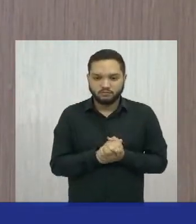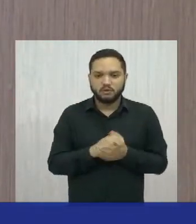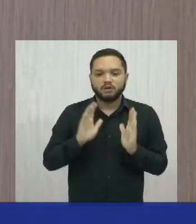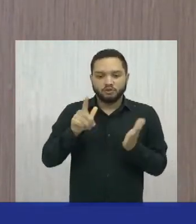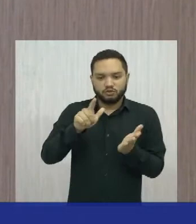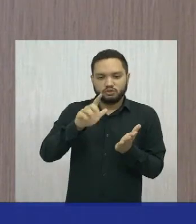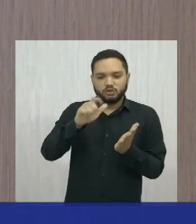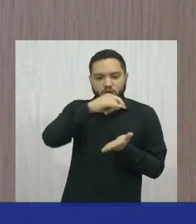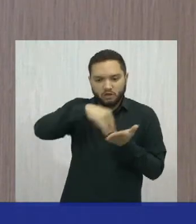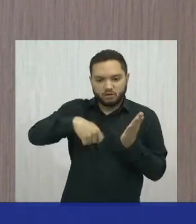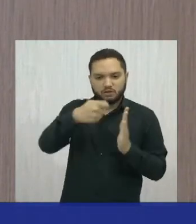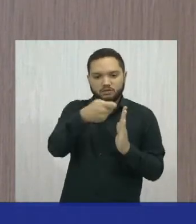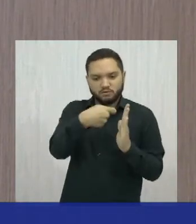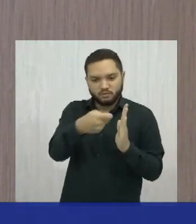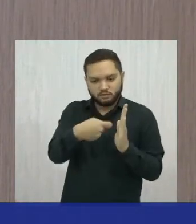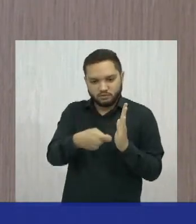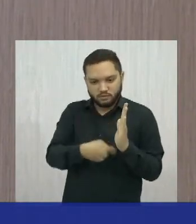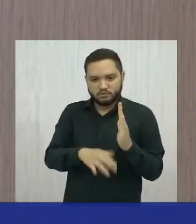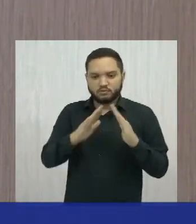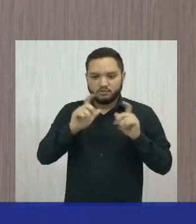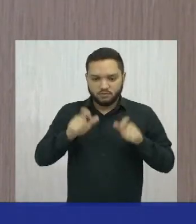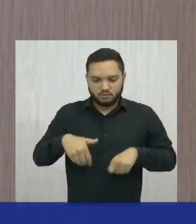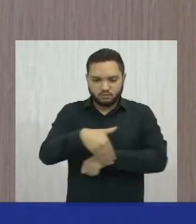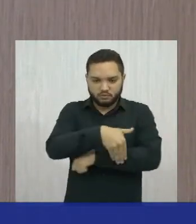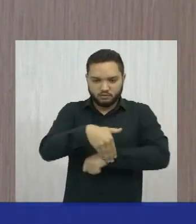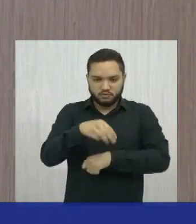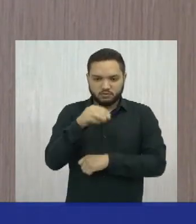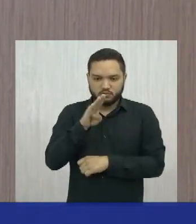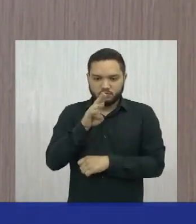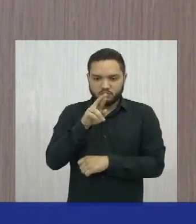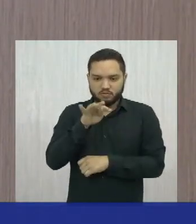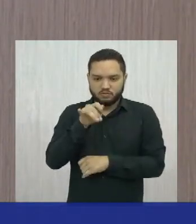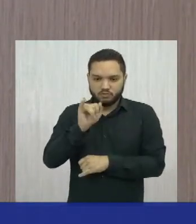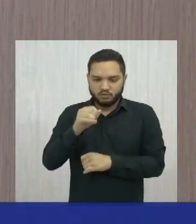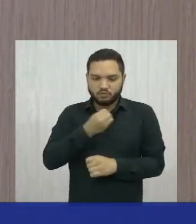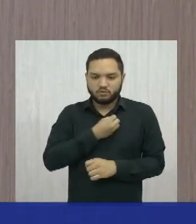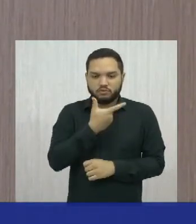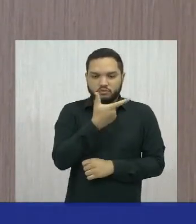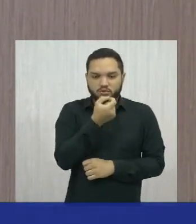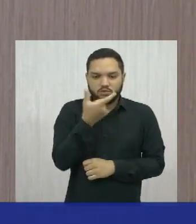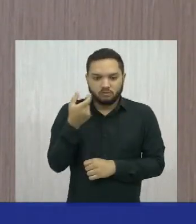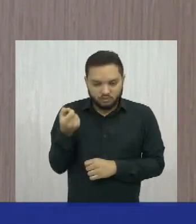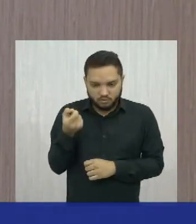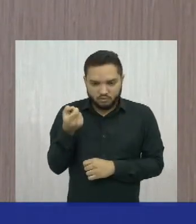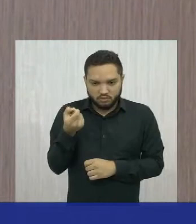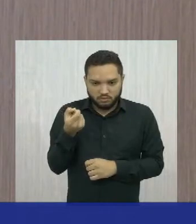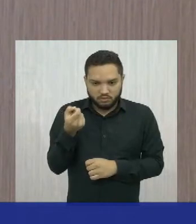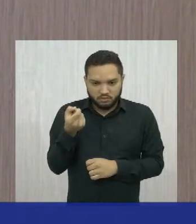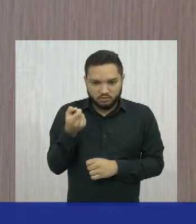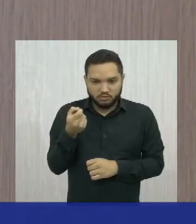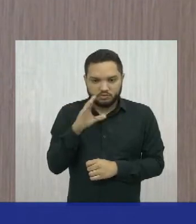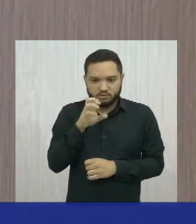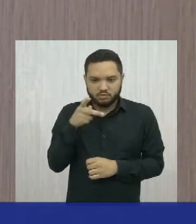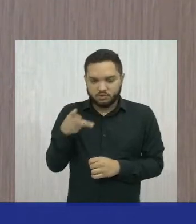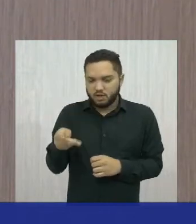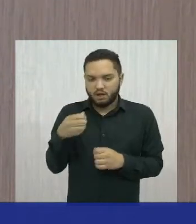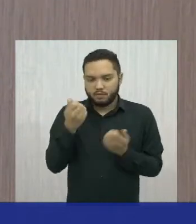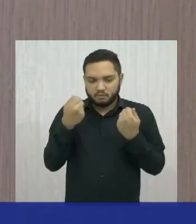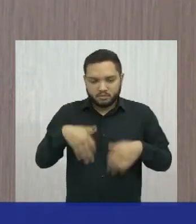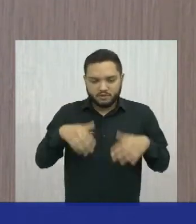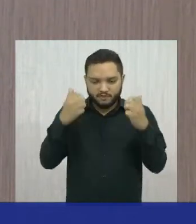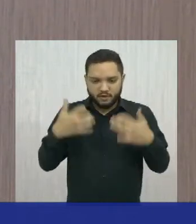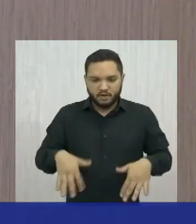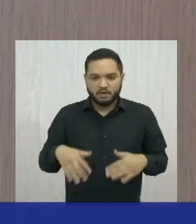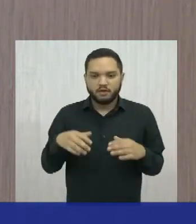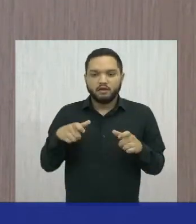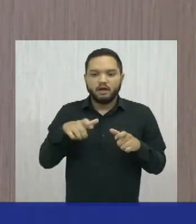abaixo-assinados brasileiros, residentes domiciliados na rua Muritiapuá, número 200, com o CEP daqui, não vou me especificar, bairro